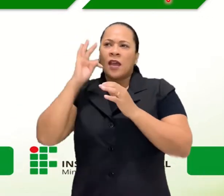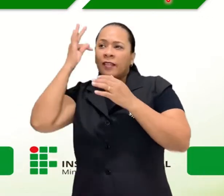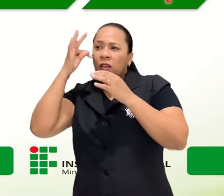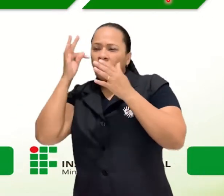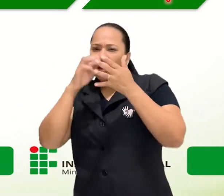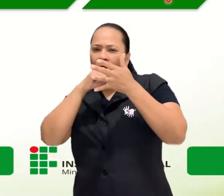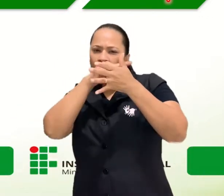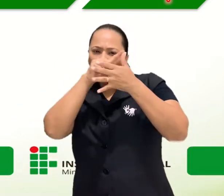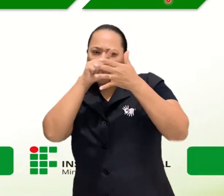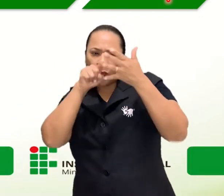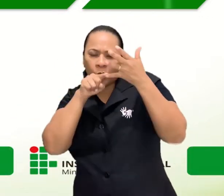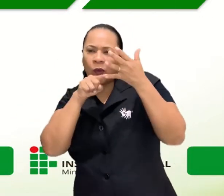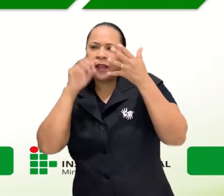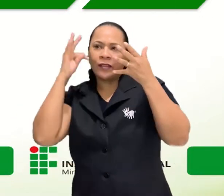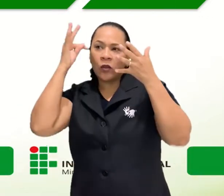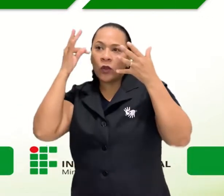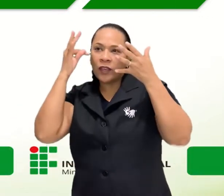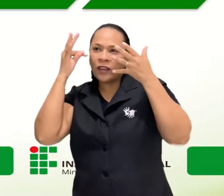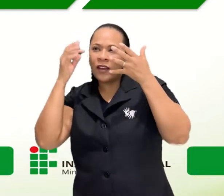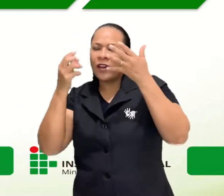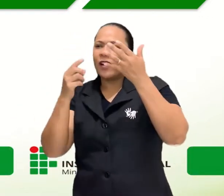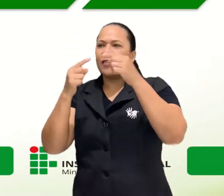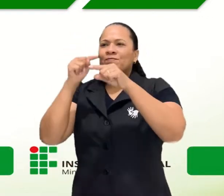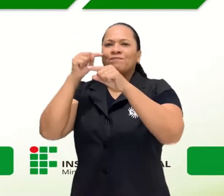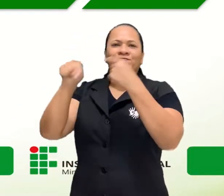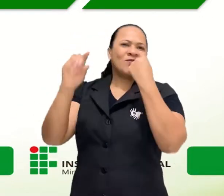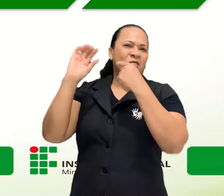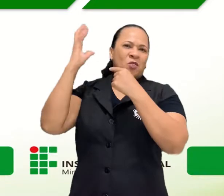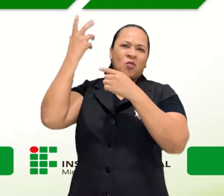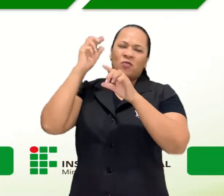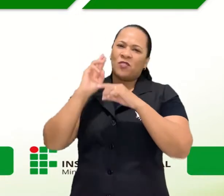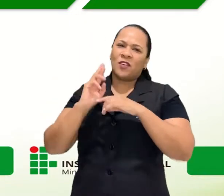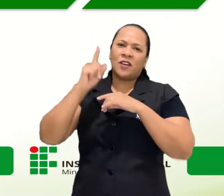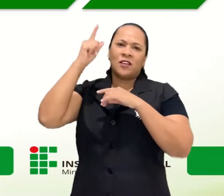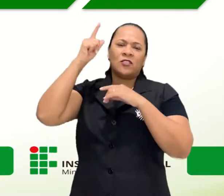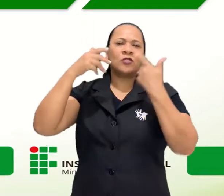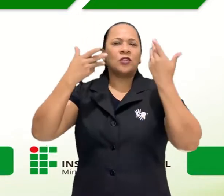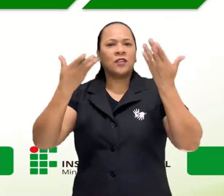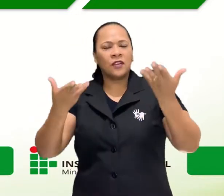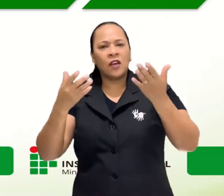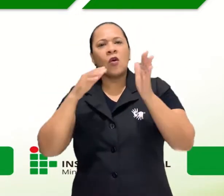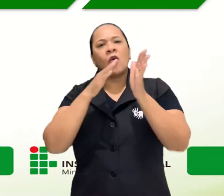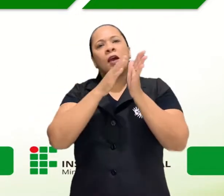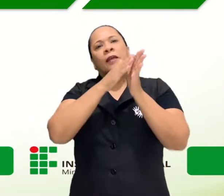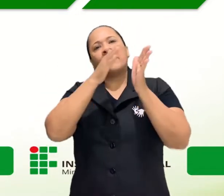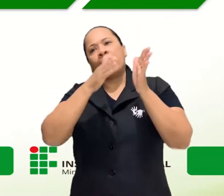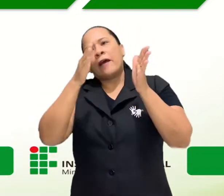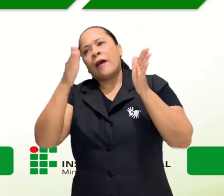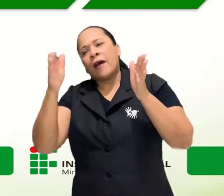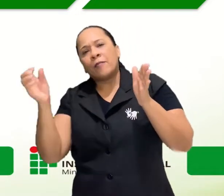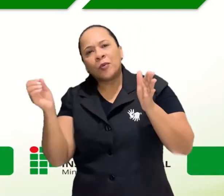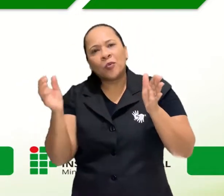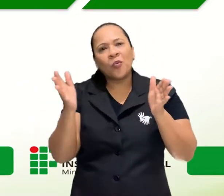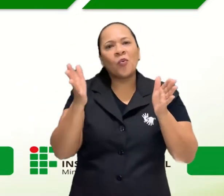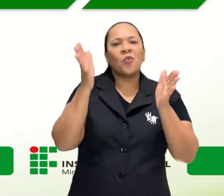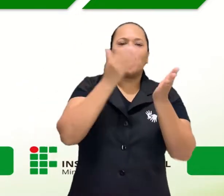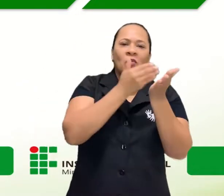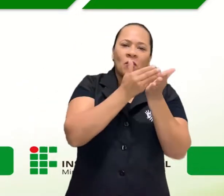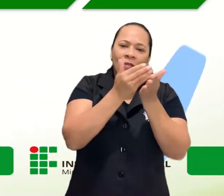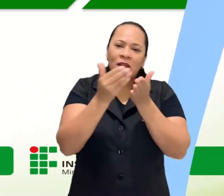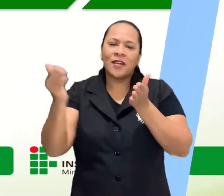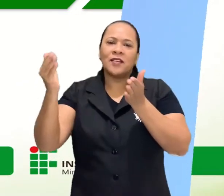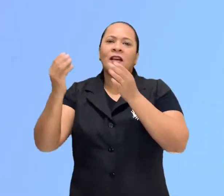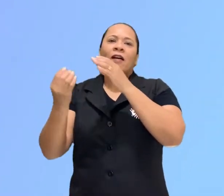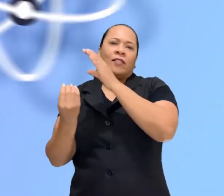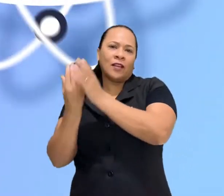criada não justifica mais aquele fenômeno, começa-se uma nova etapa de observação, até a criação de uma